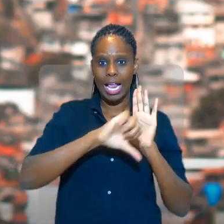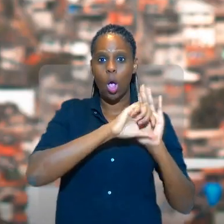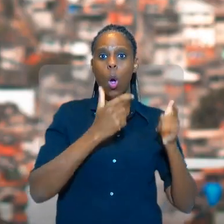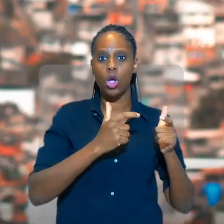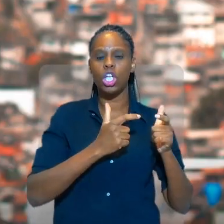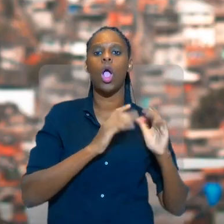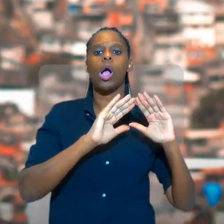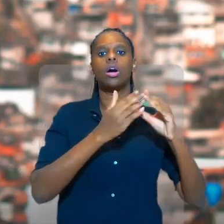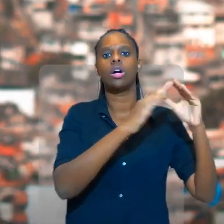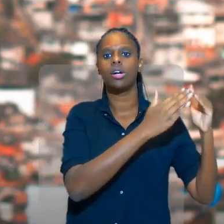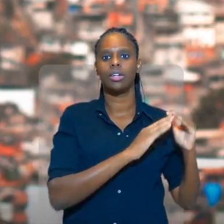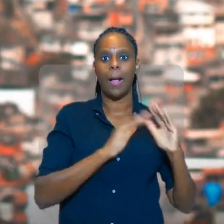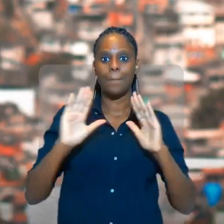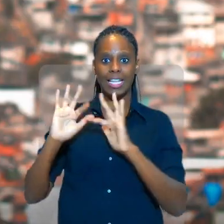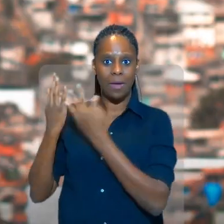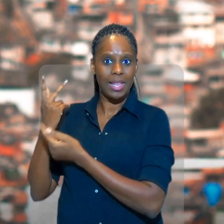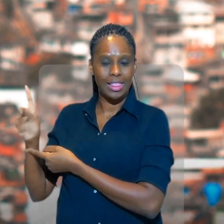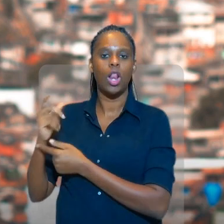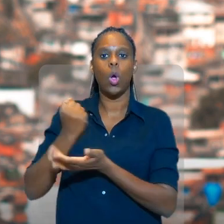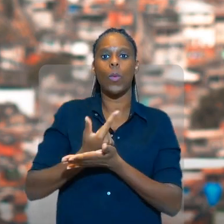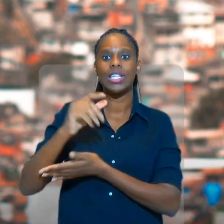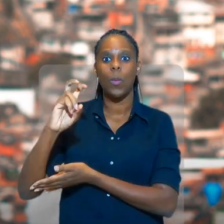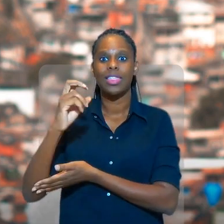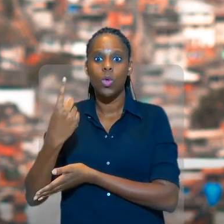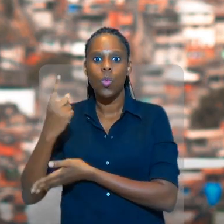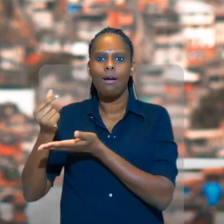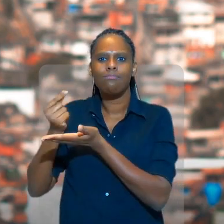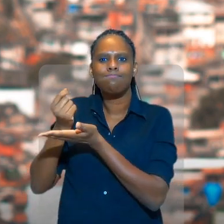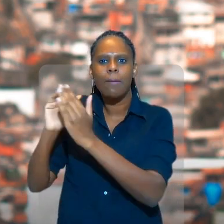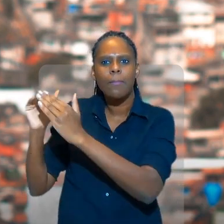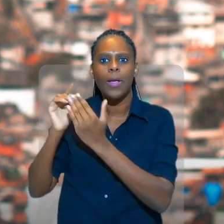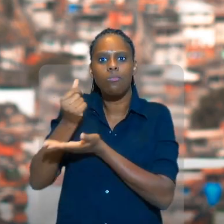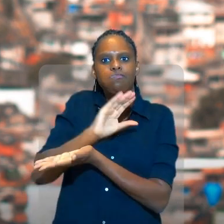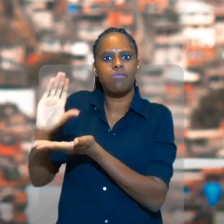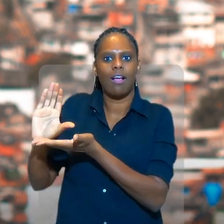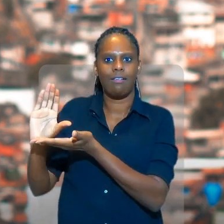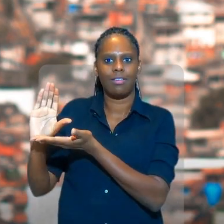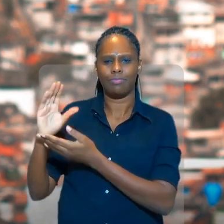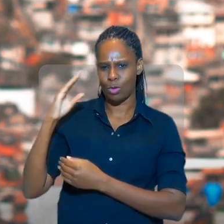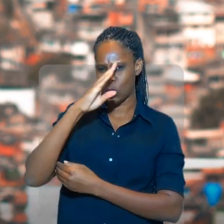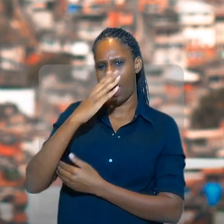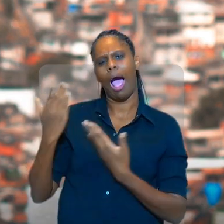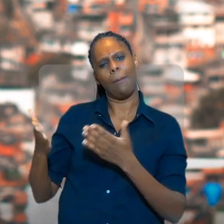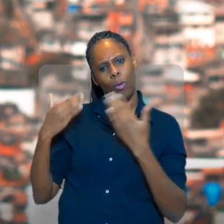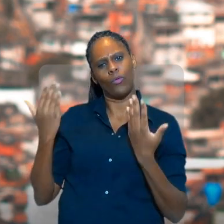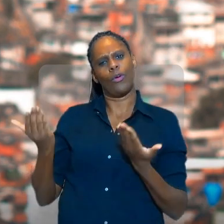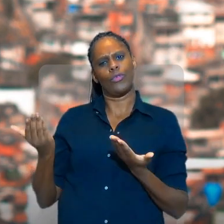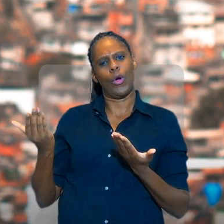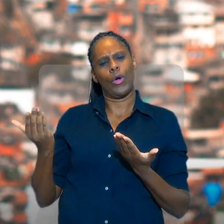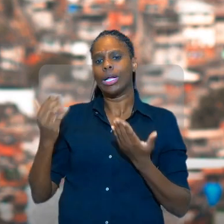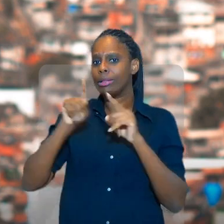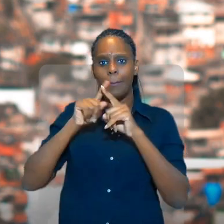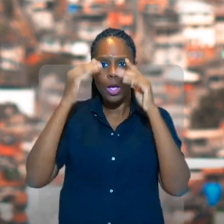que os criminosos estão nas comunidades, mas foi a família dele que comprou 51 imóveis com dinheiro vivo. Bolsonaro não se